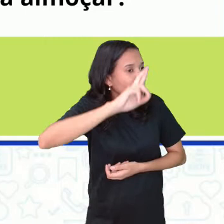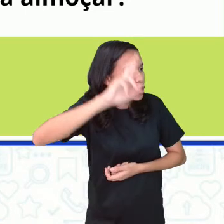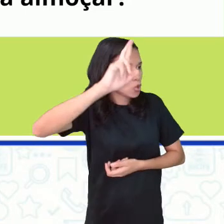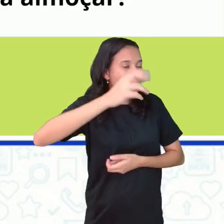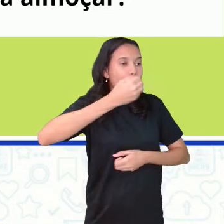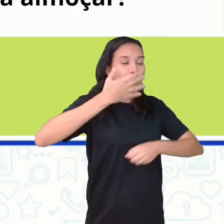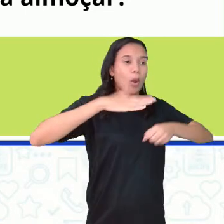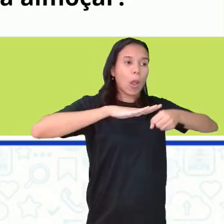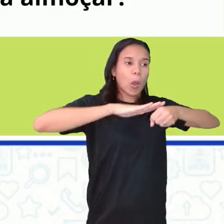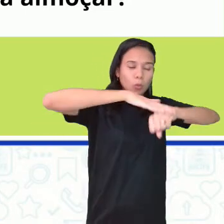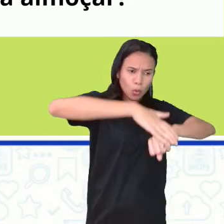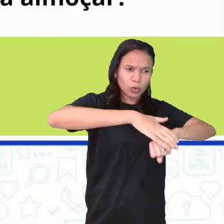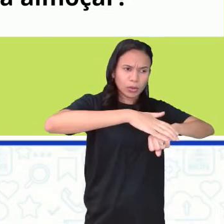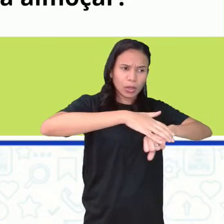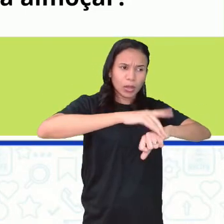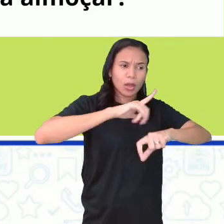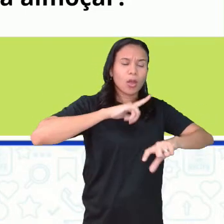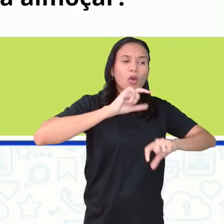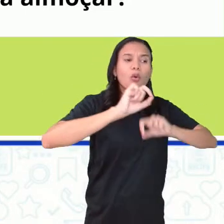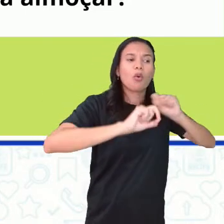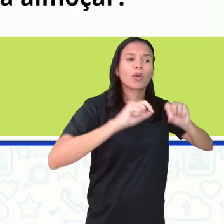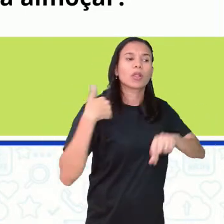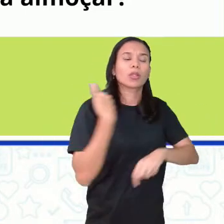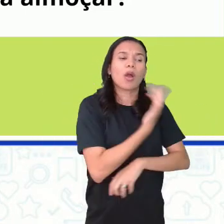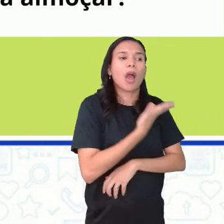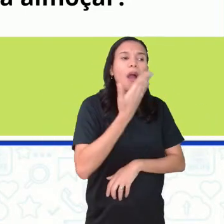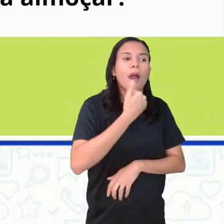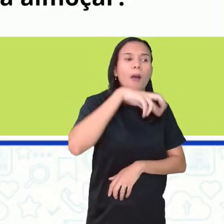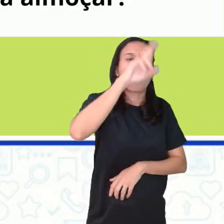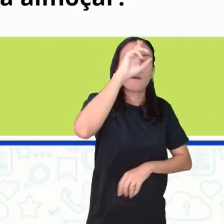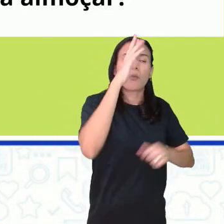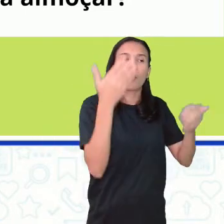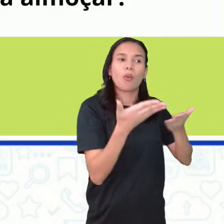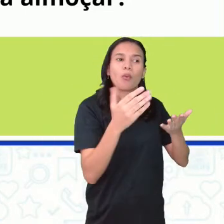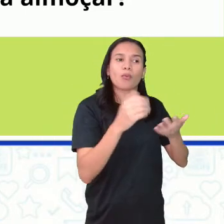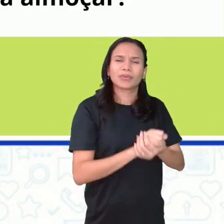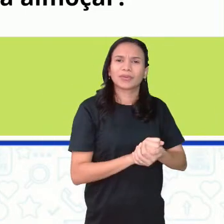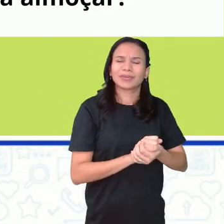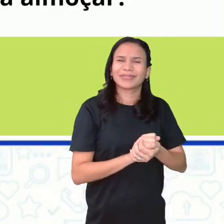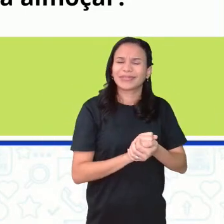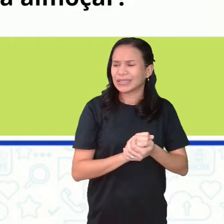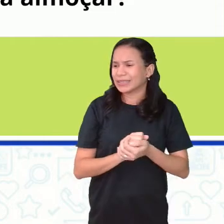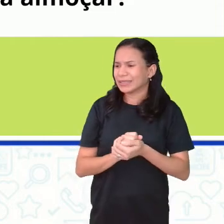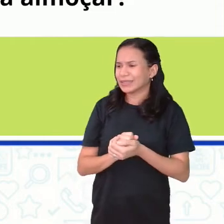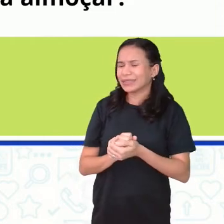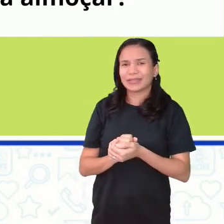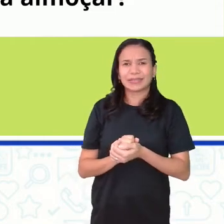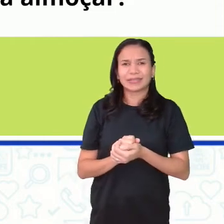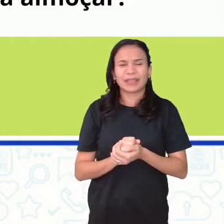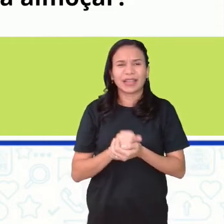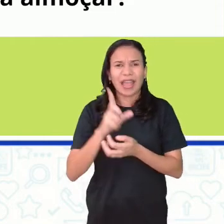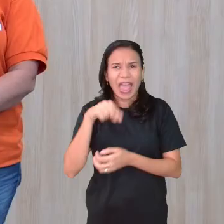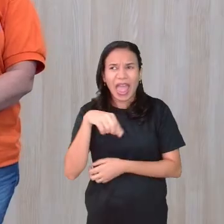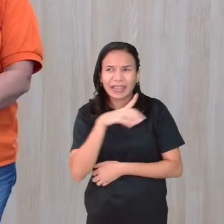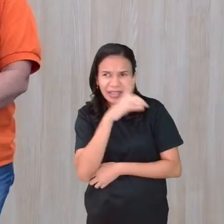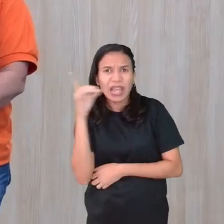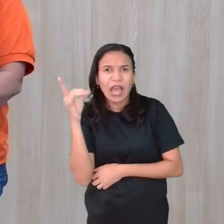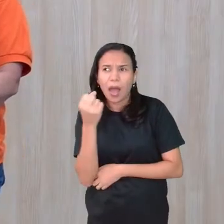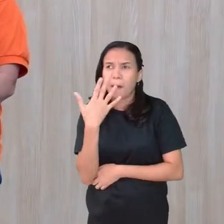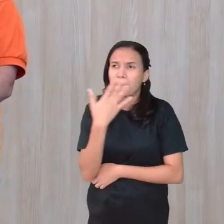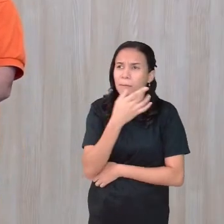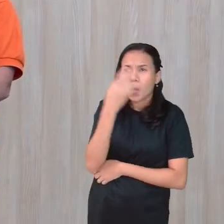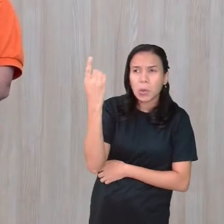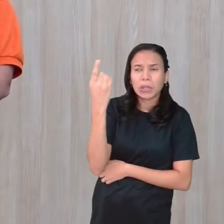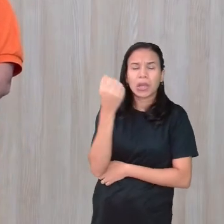noite. O que temos para almoçar? Vejam só. Se é dia, bom dia, não é